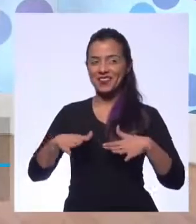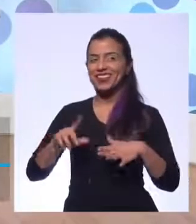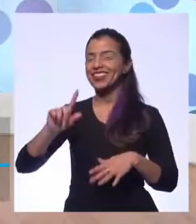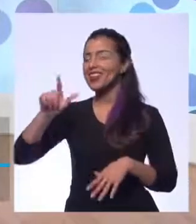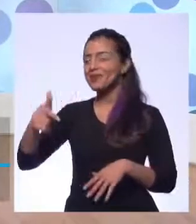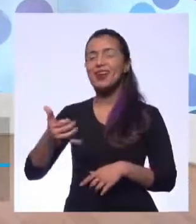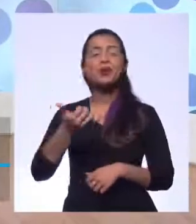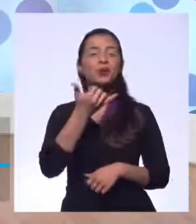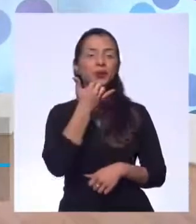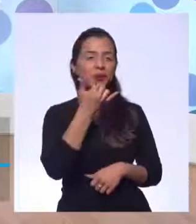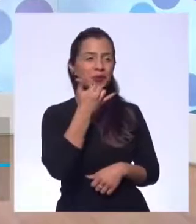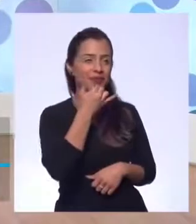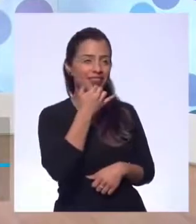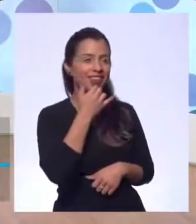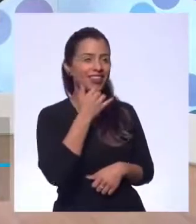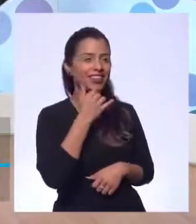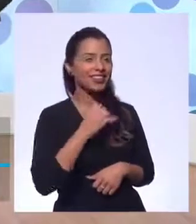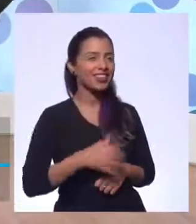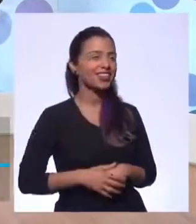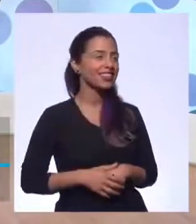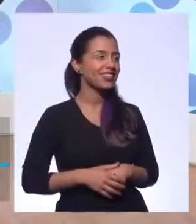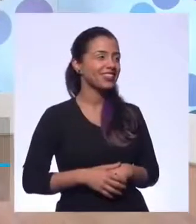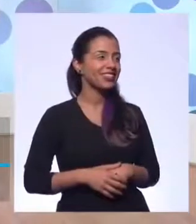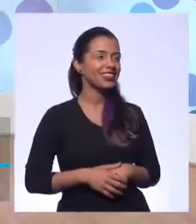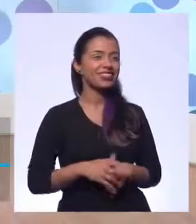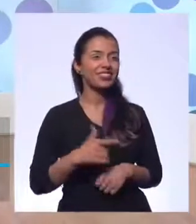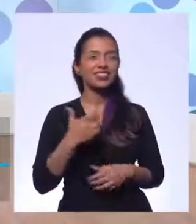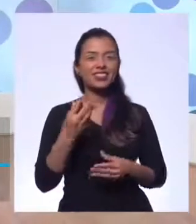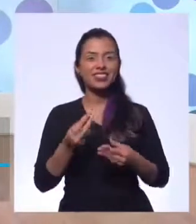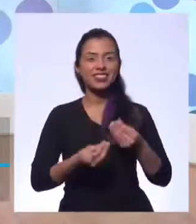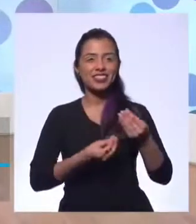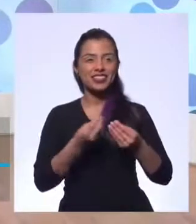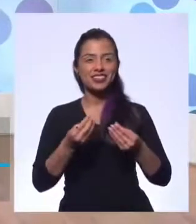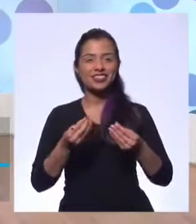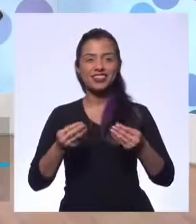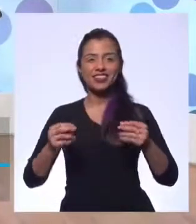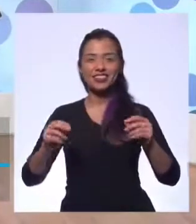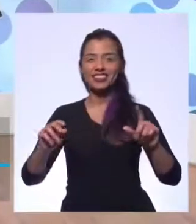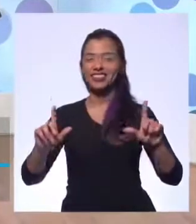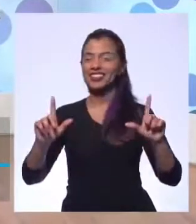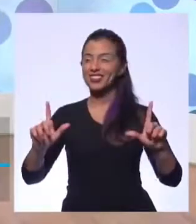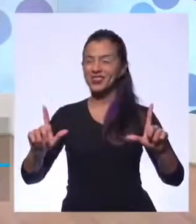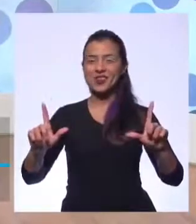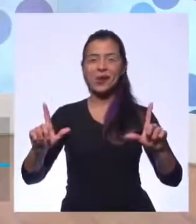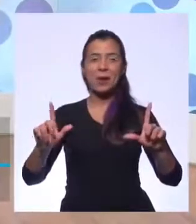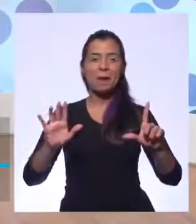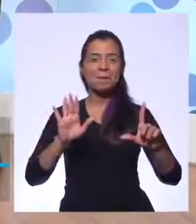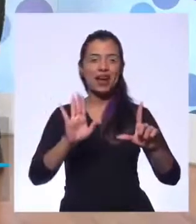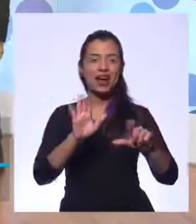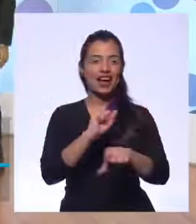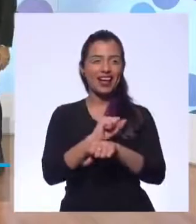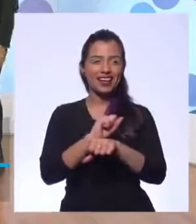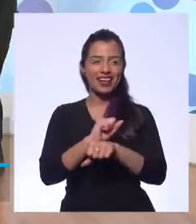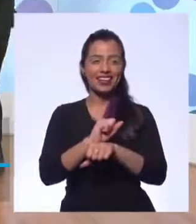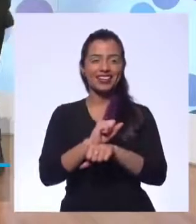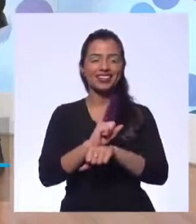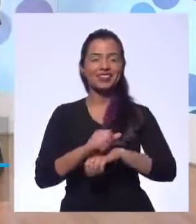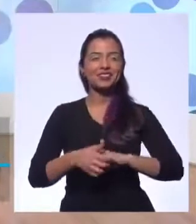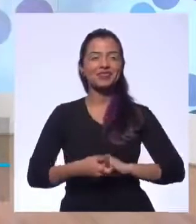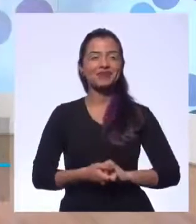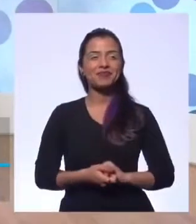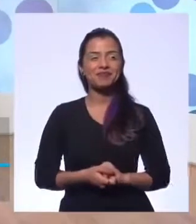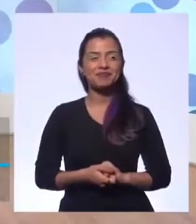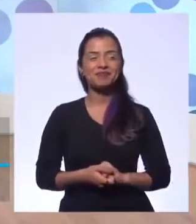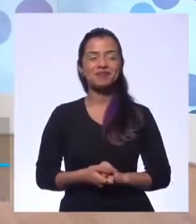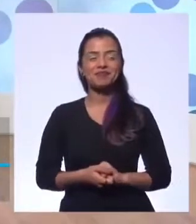eu esqueci que congela uma tela igual o PPT. Vai Ai, congelar a gente aqui assim, não tem como a gente ficar congelada. Da lenda da sereia Yara.